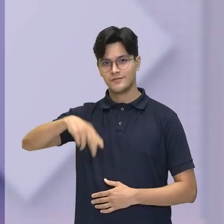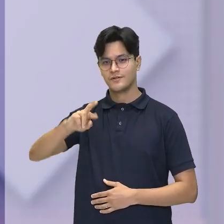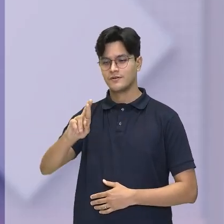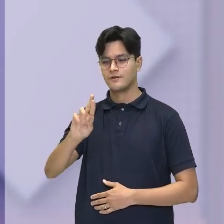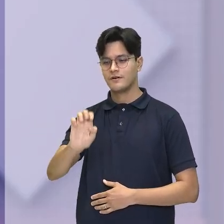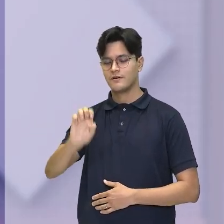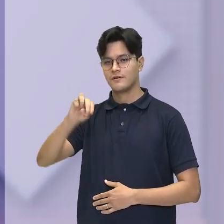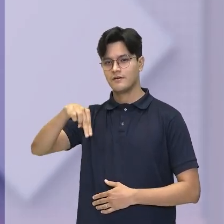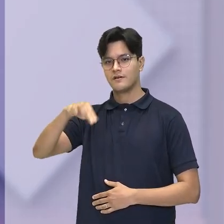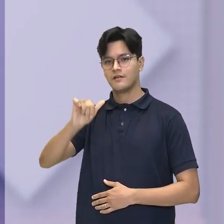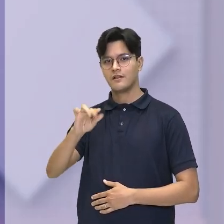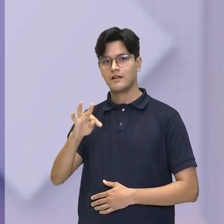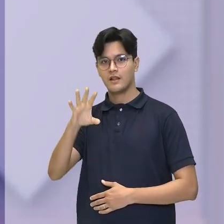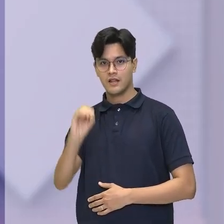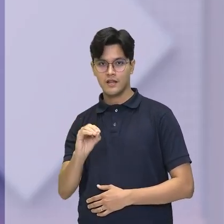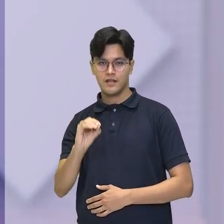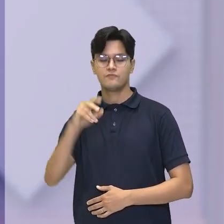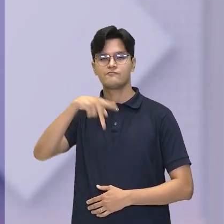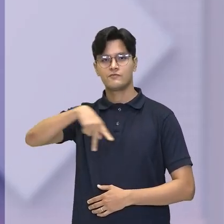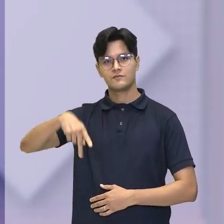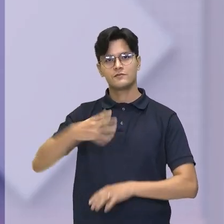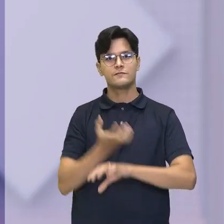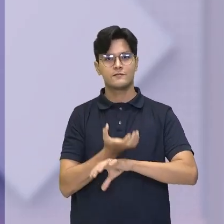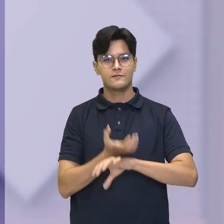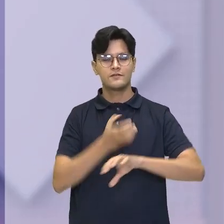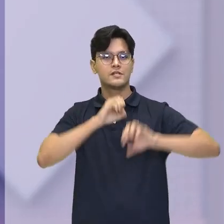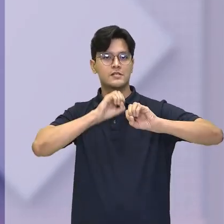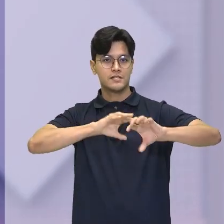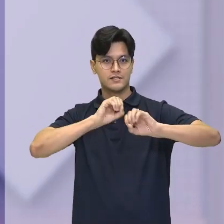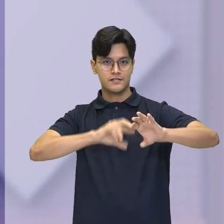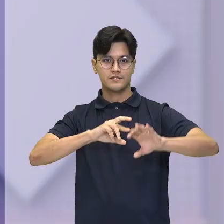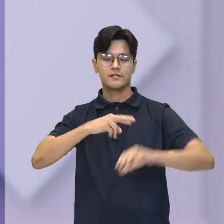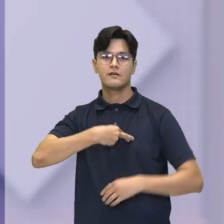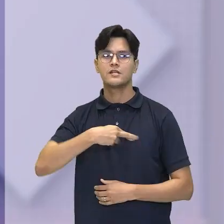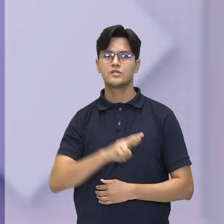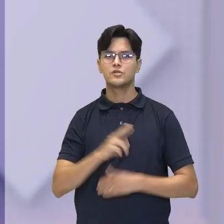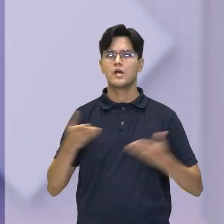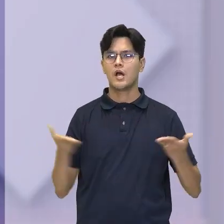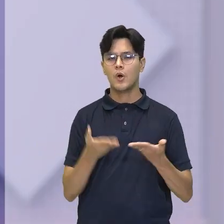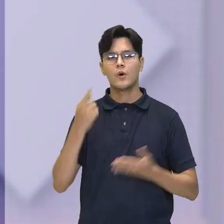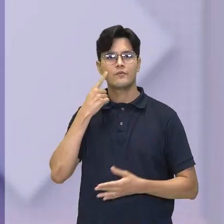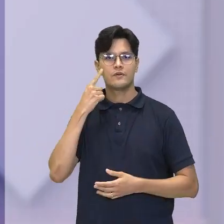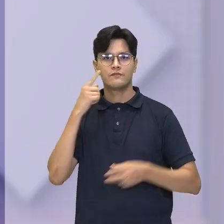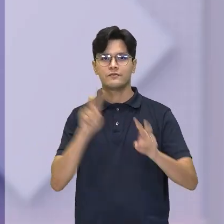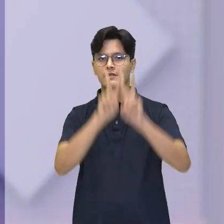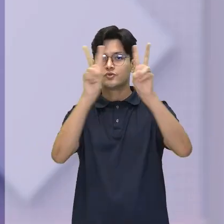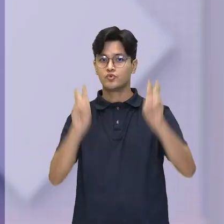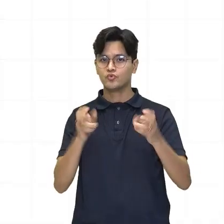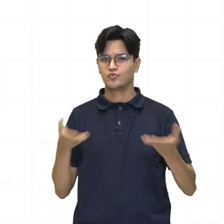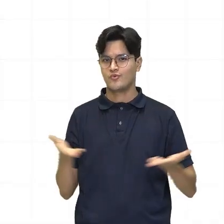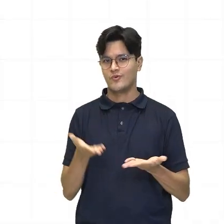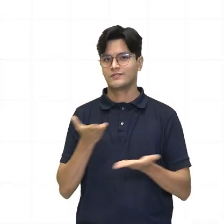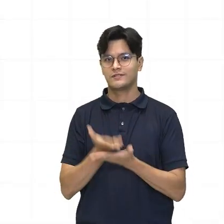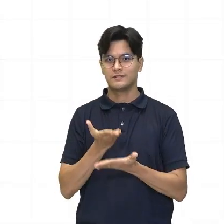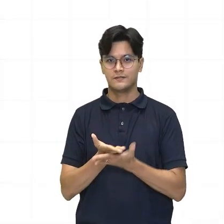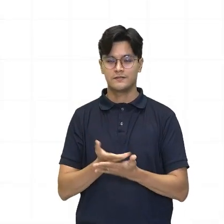do componente curricular Ensino Religioso. E vamos ver agora qual é o objeto de conhecimento desta aula.